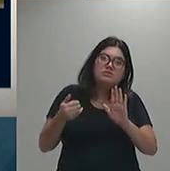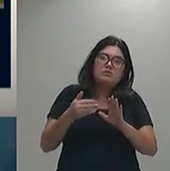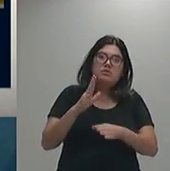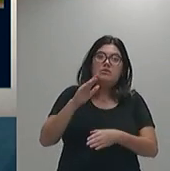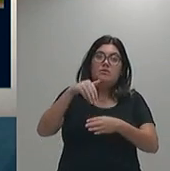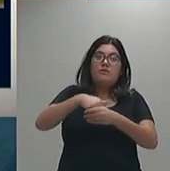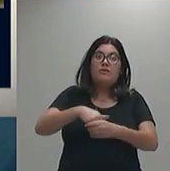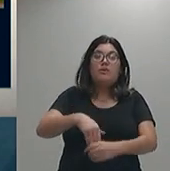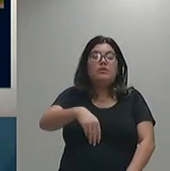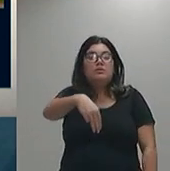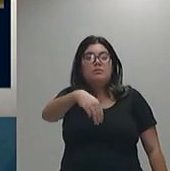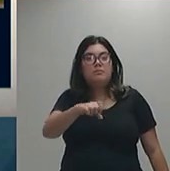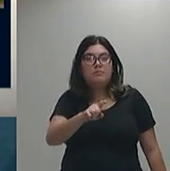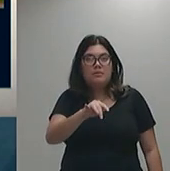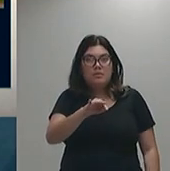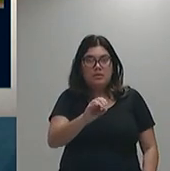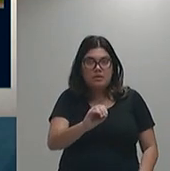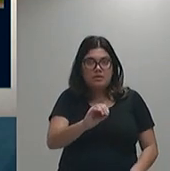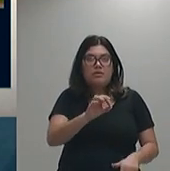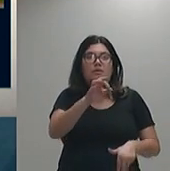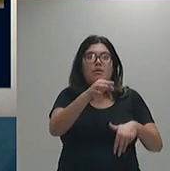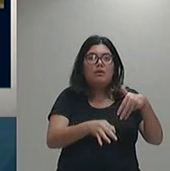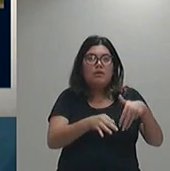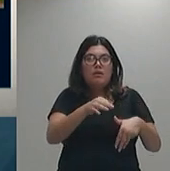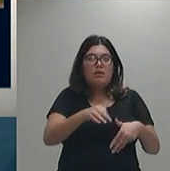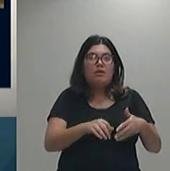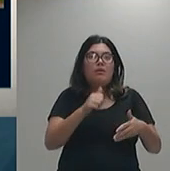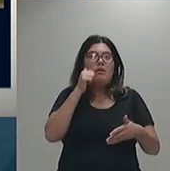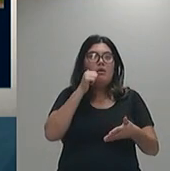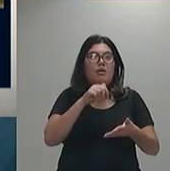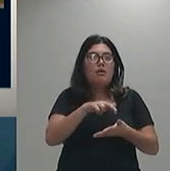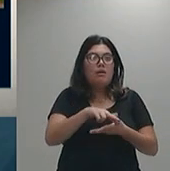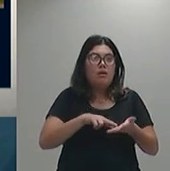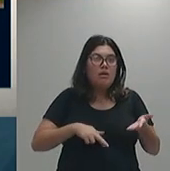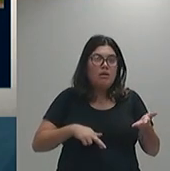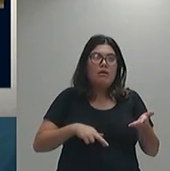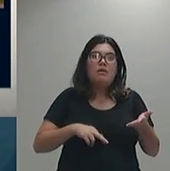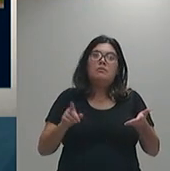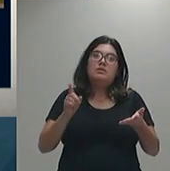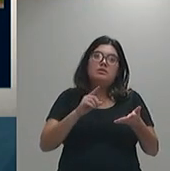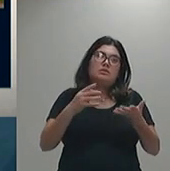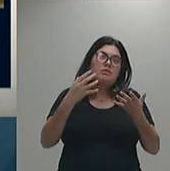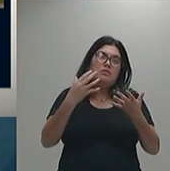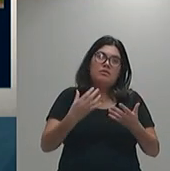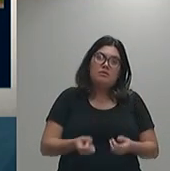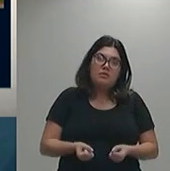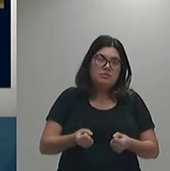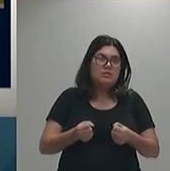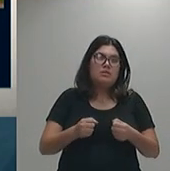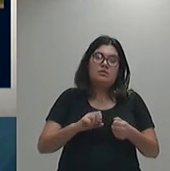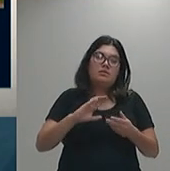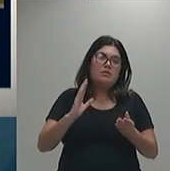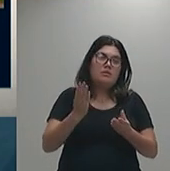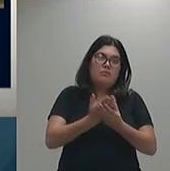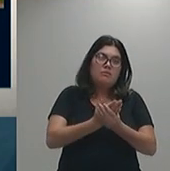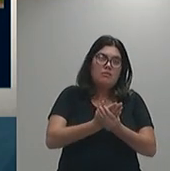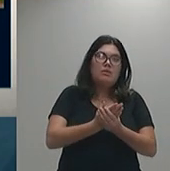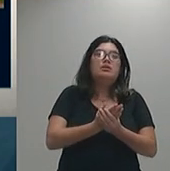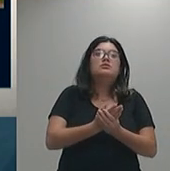mérito proferido pelo eminente relatora para julgar improcedente a ação rescisória